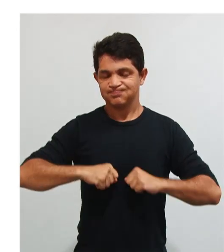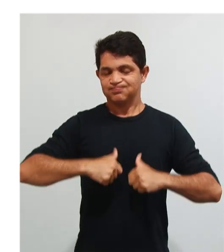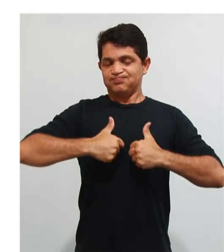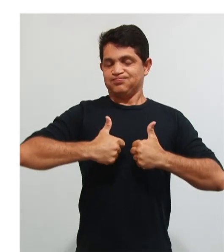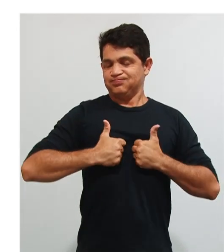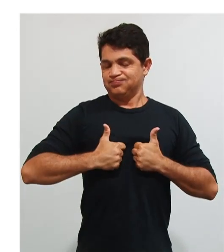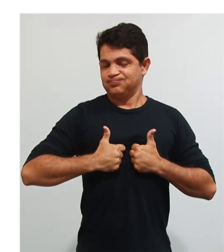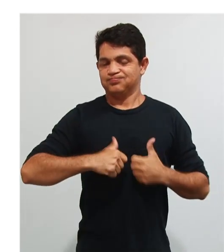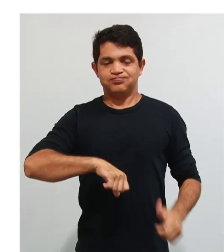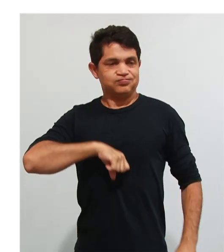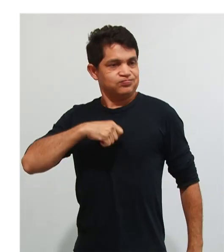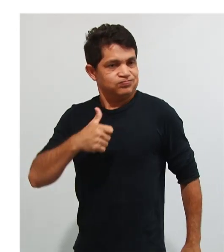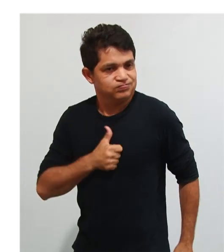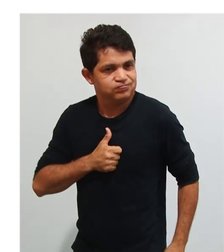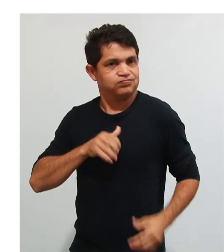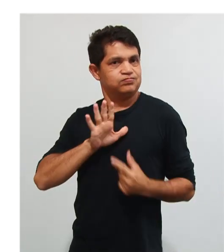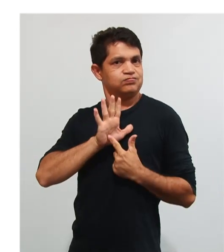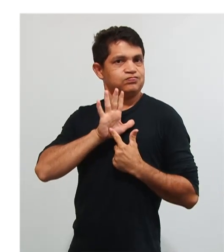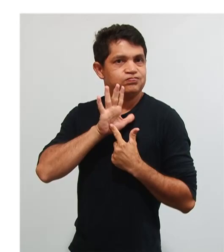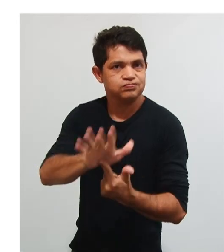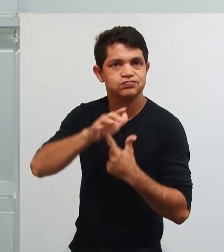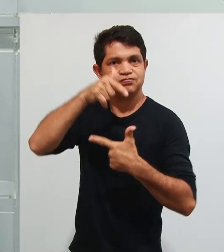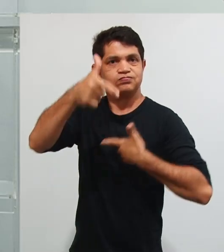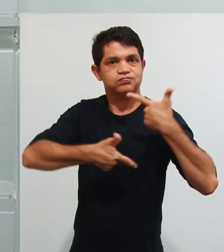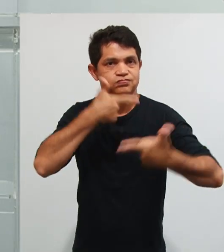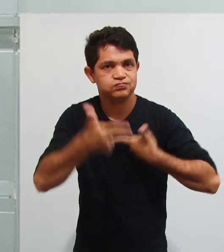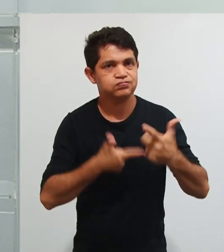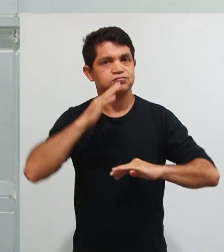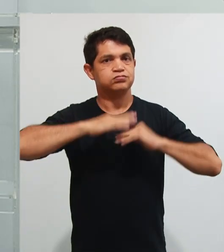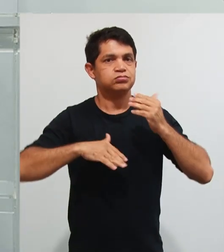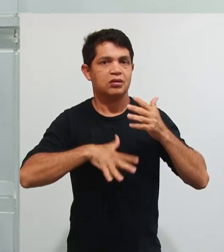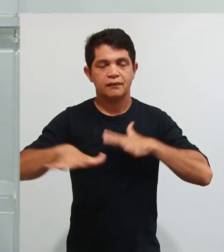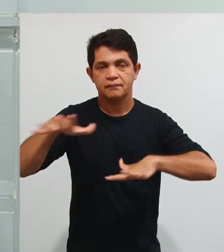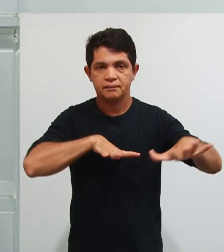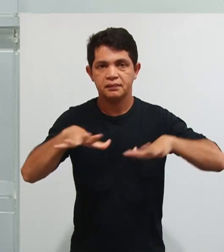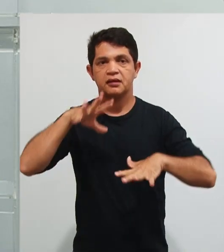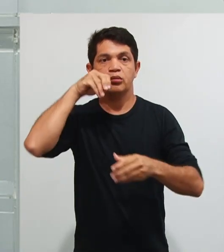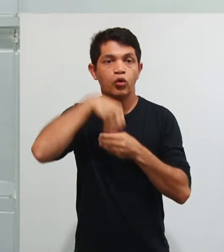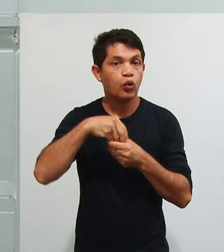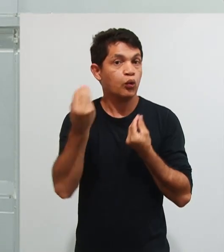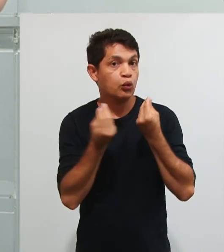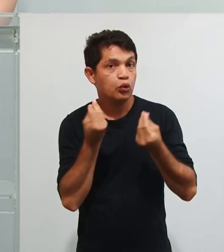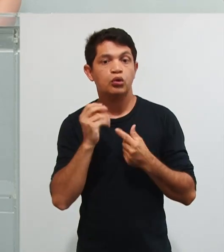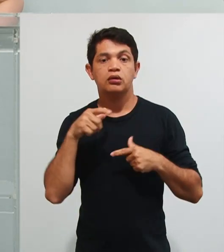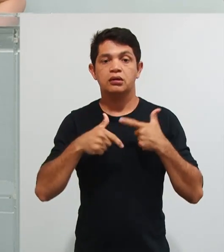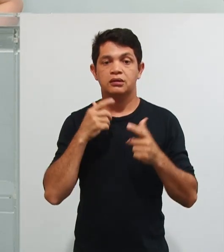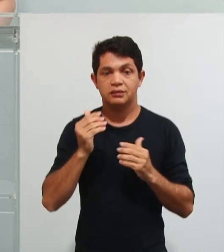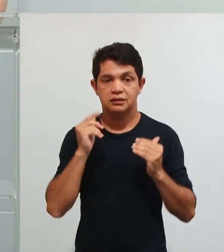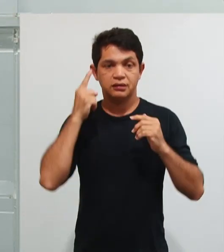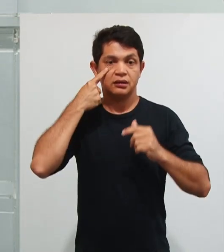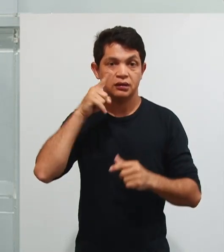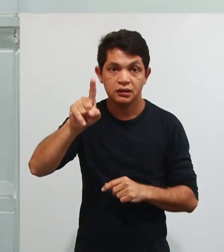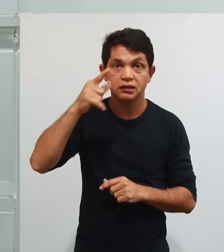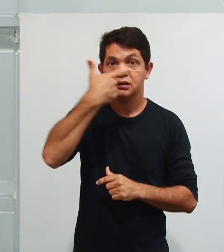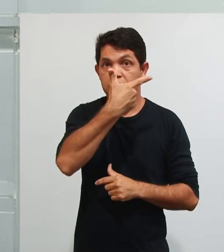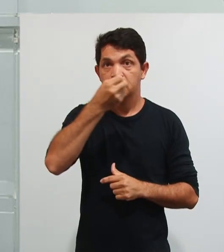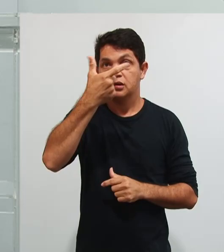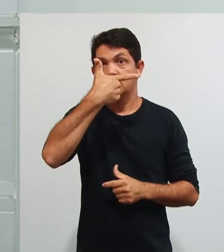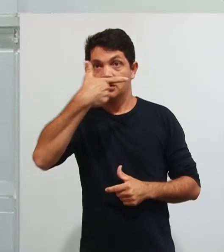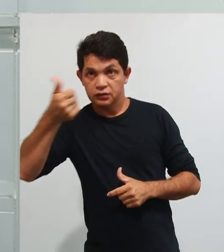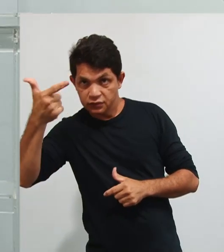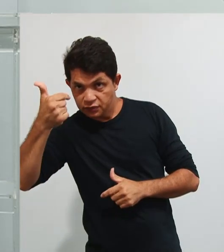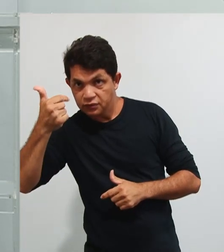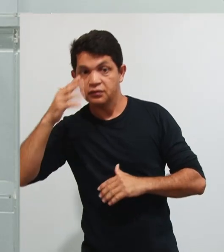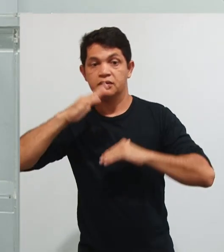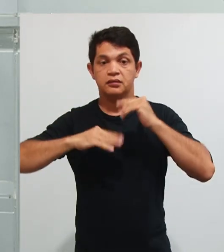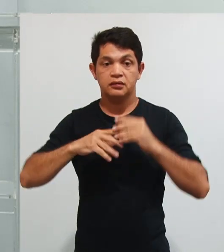e adaptação da organização. Saca uma paradinha. Freitas Filho, lá em 2012, ele disse o